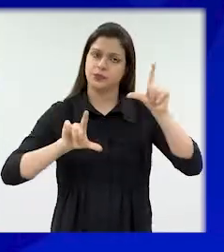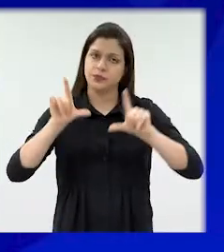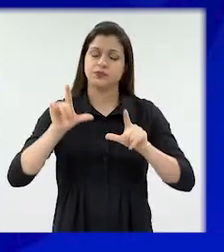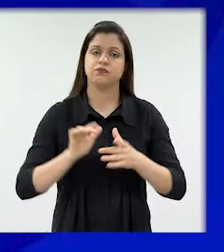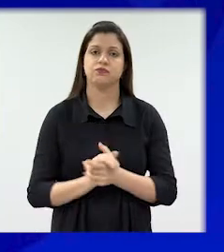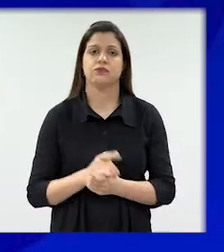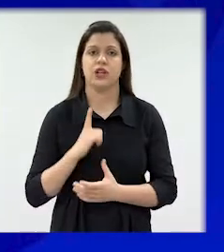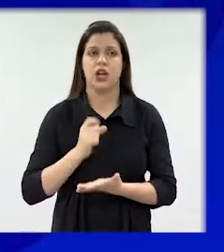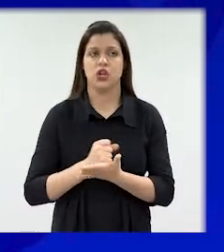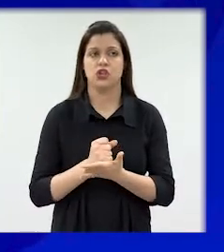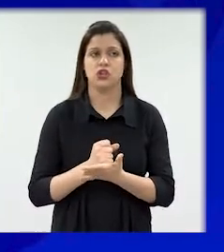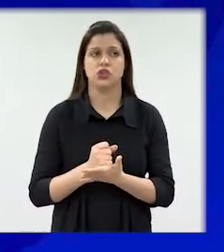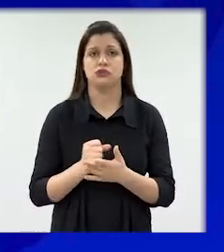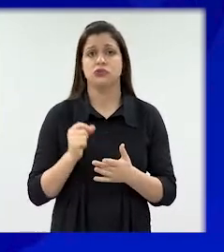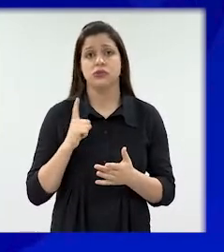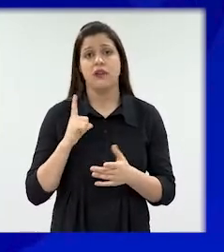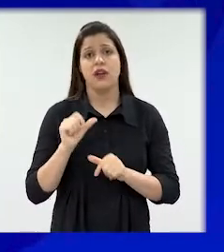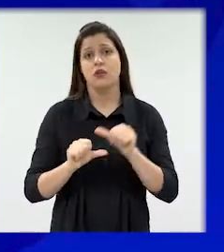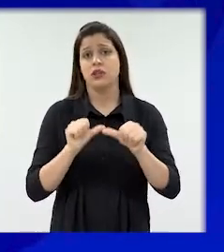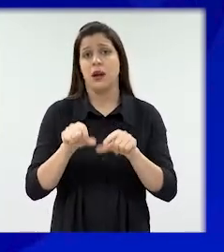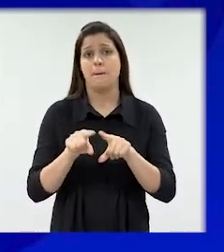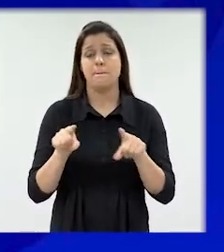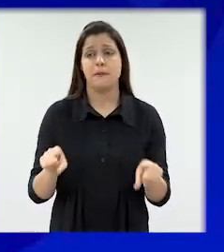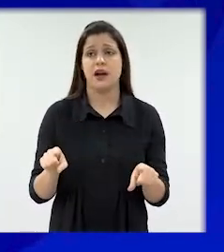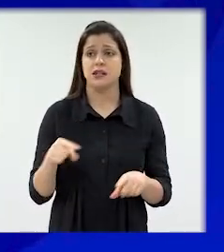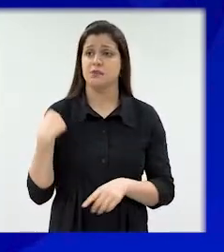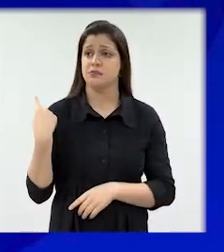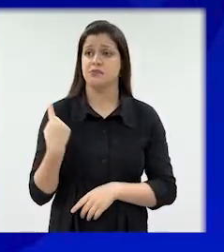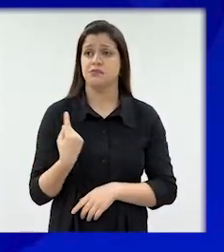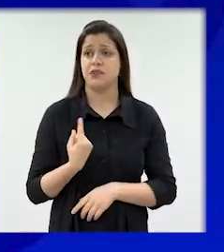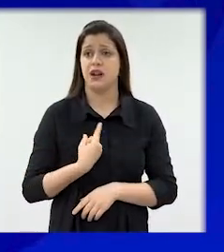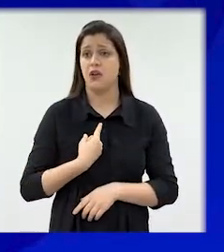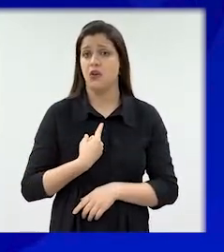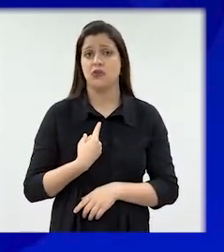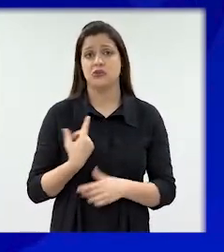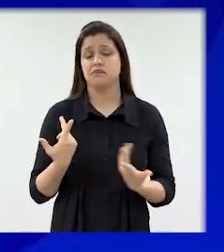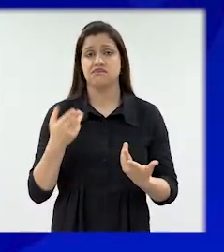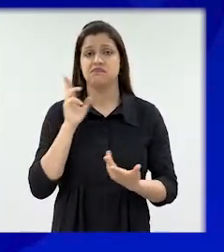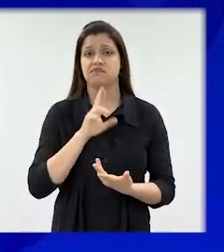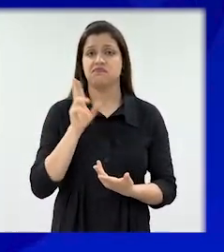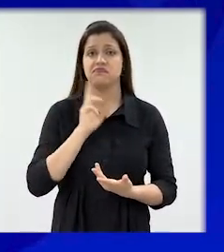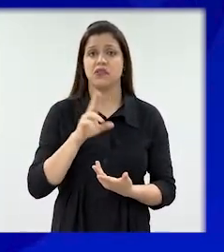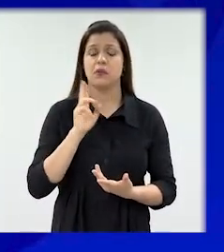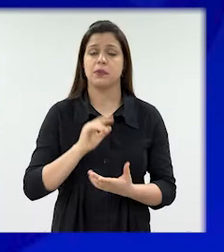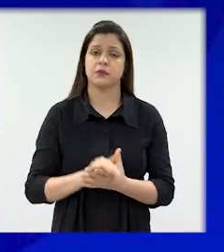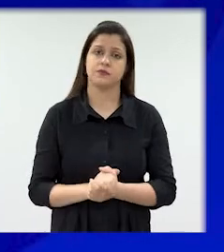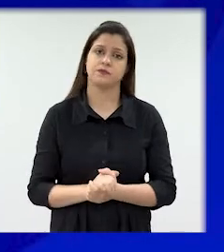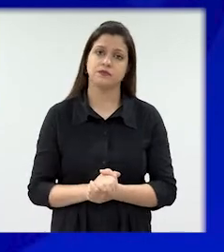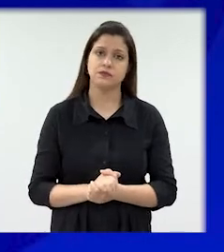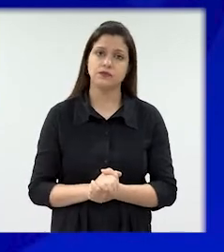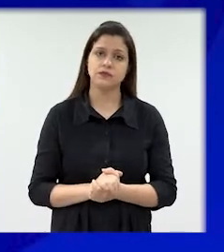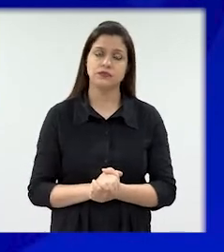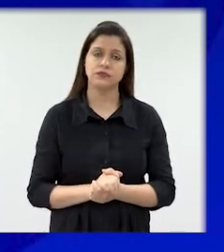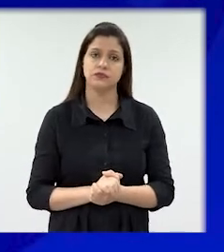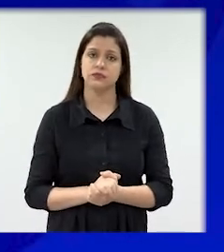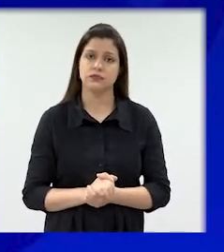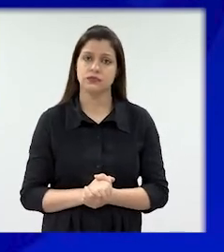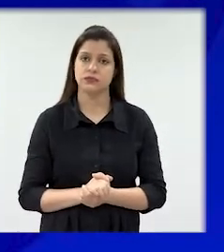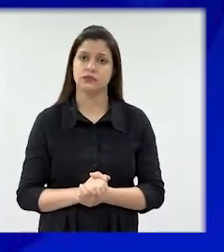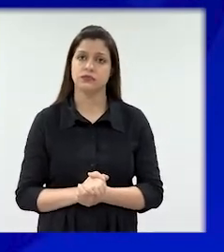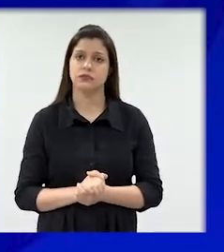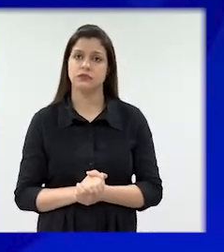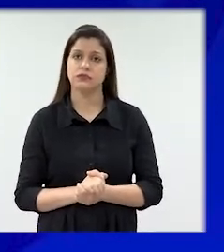de candidatura, isso houve alteração. Mas, na prática, para nós não tem grande relevância. Até ganhamos um pouco mais de tempo